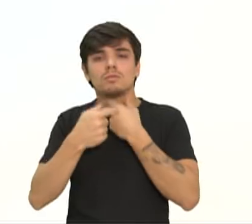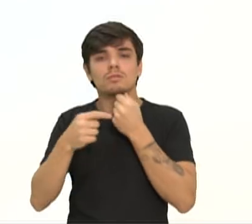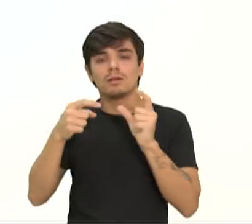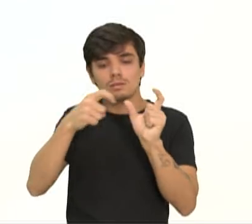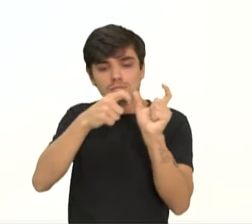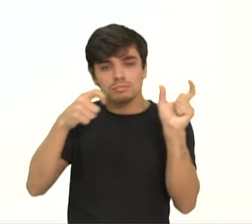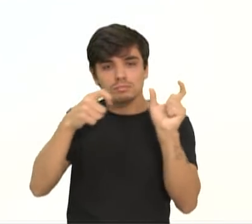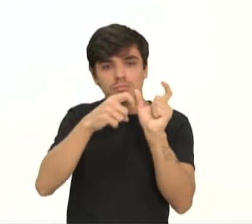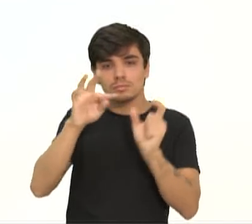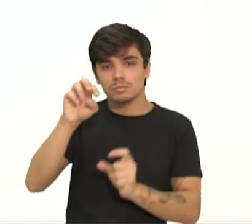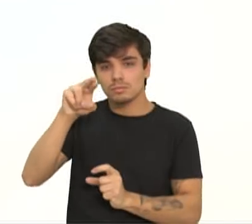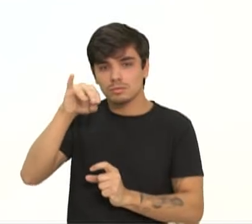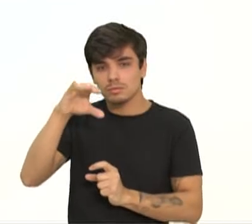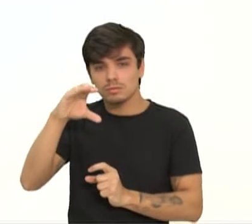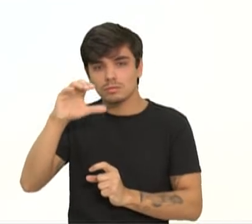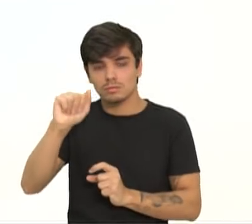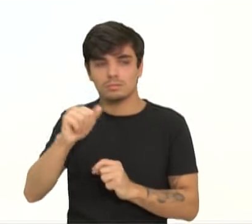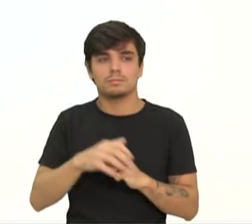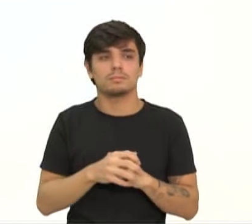tônica.